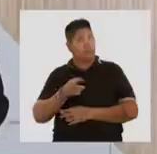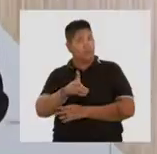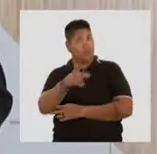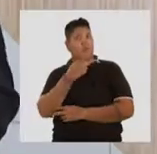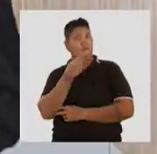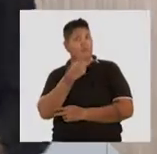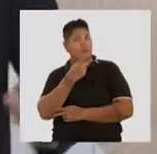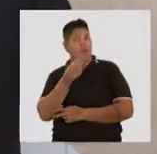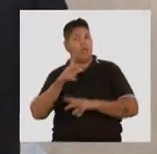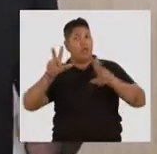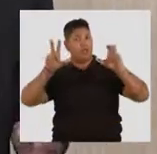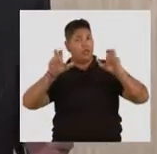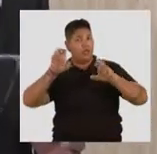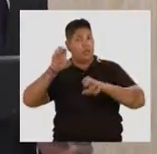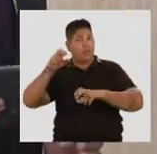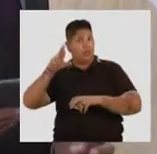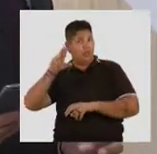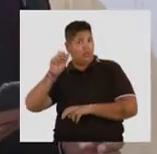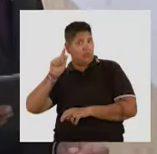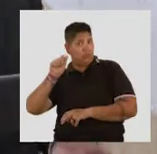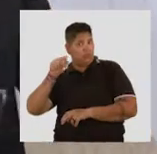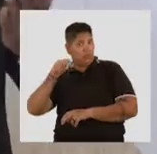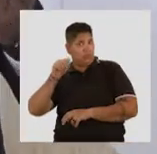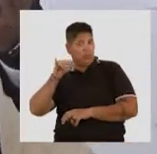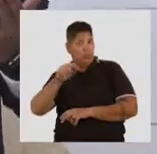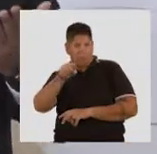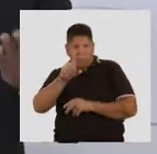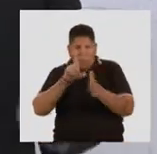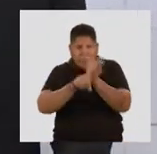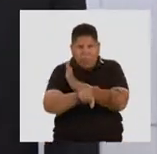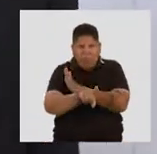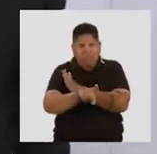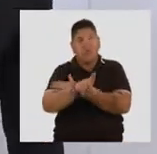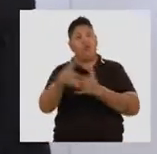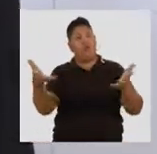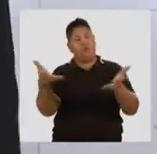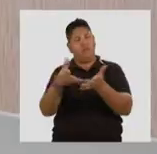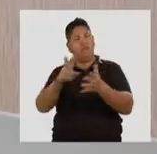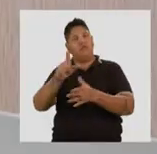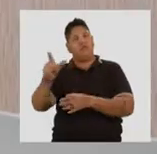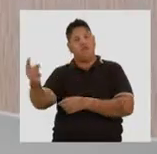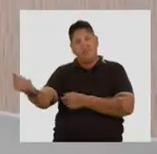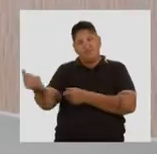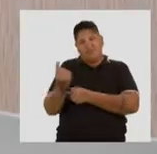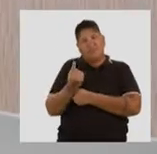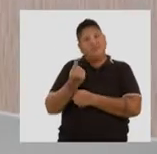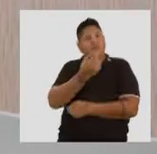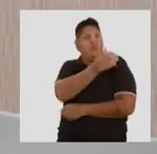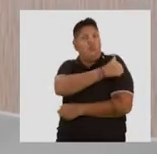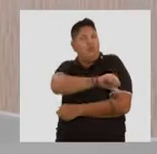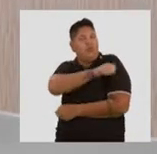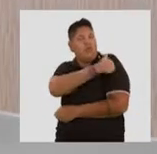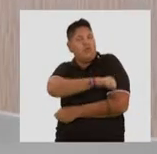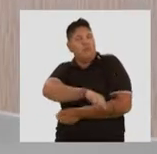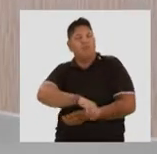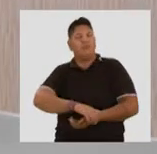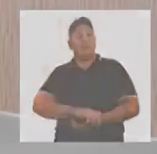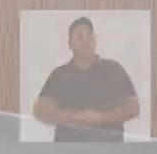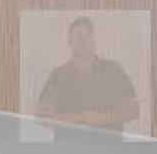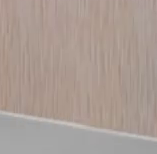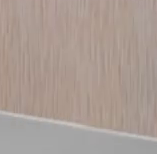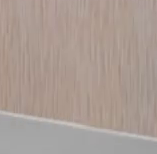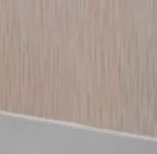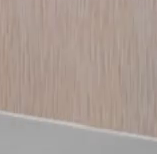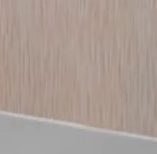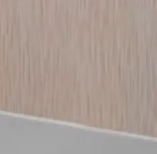A gente segue falando de ergonomia, abrindo espaço para você esclarecer sua dúvida, que hoje vem da cidade do Rio de